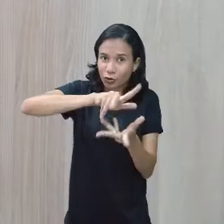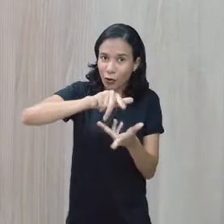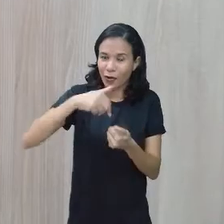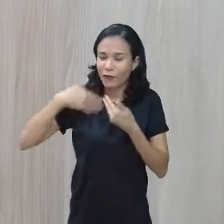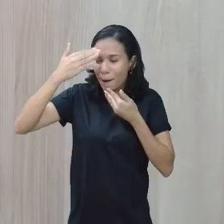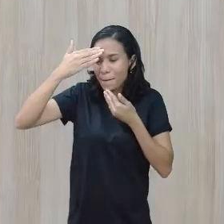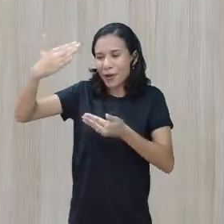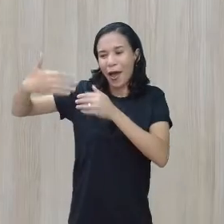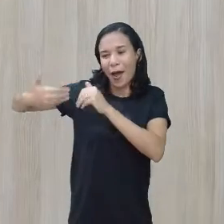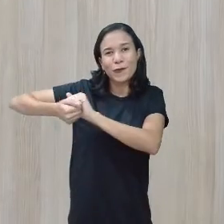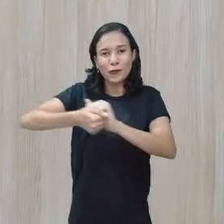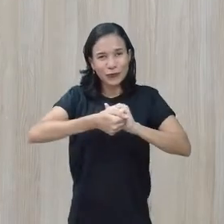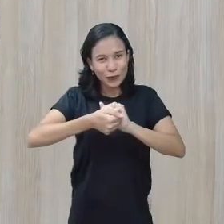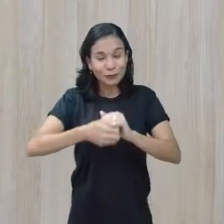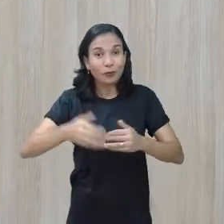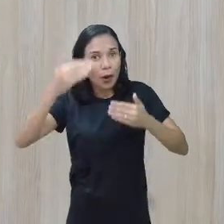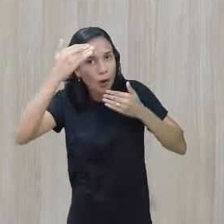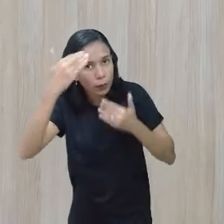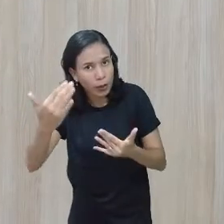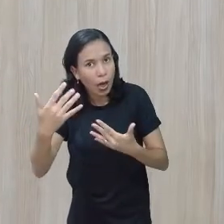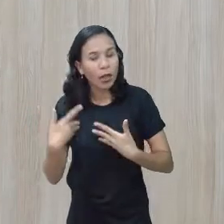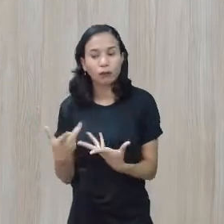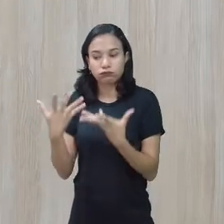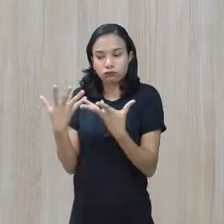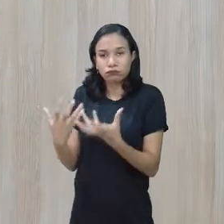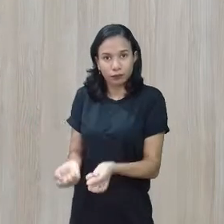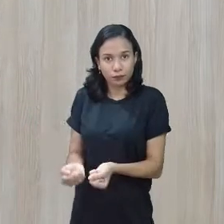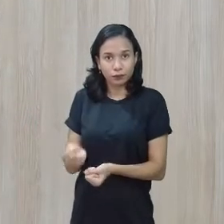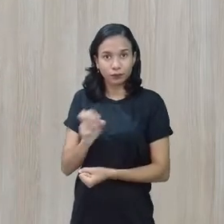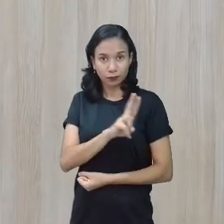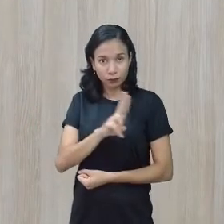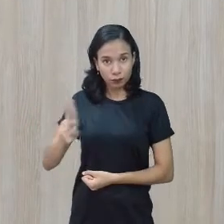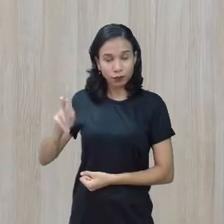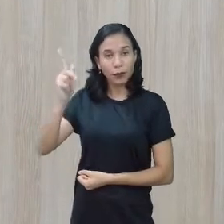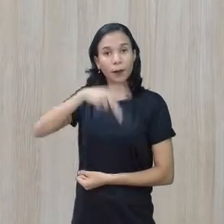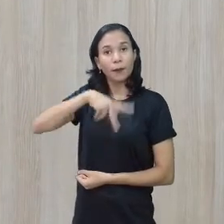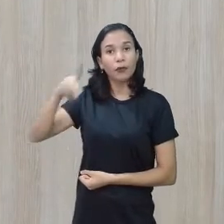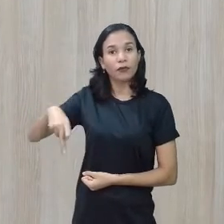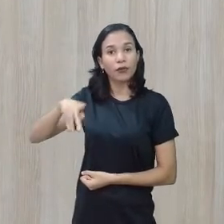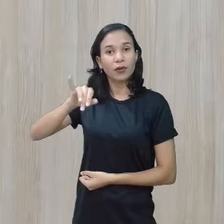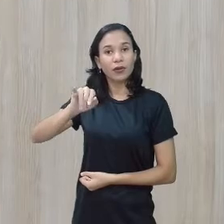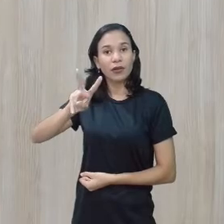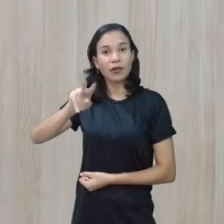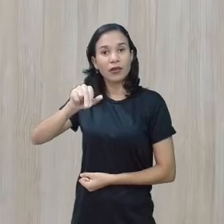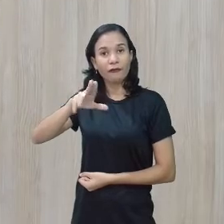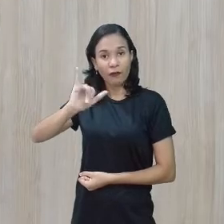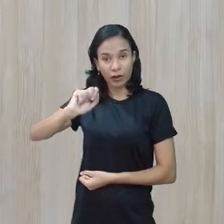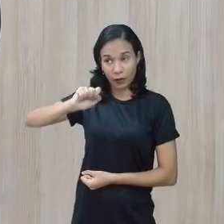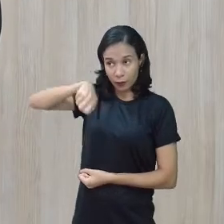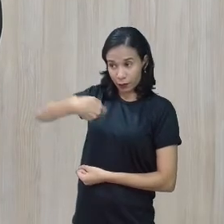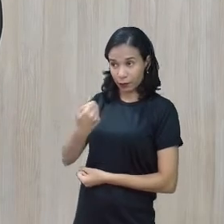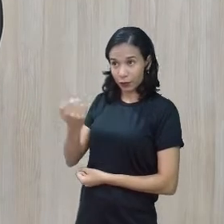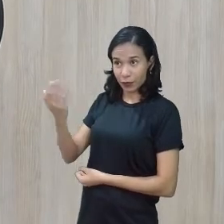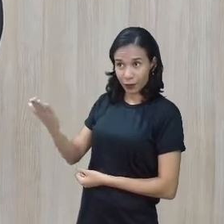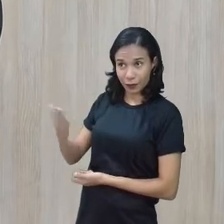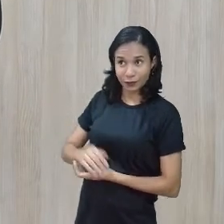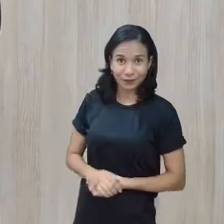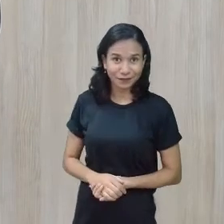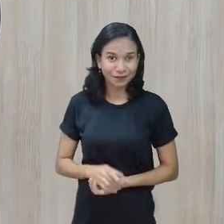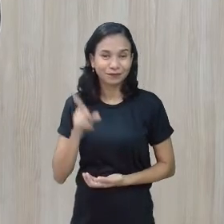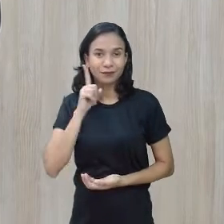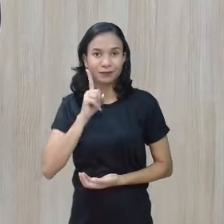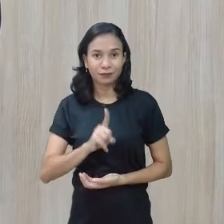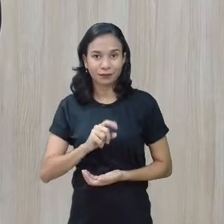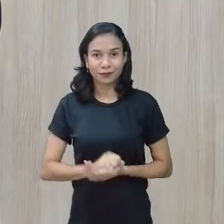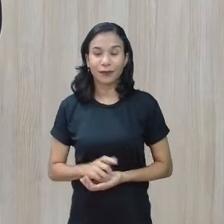Vânia. Obrigada a você por ter aceito. E o meu nome, eu sou a professora Ivânia França, e este é o meu